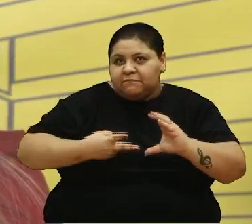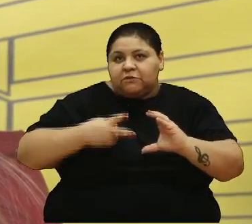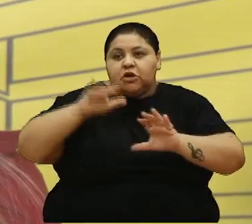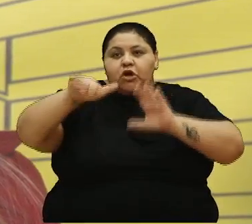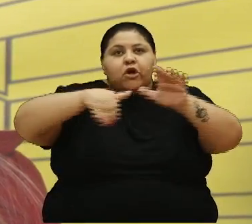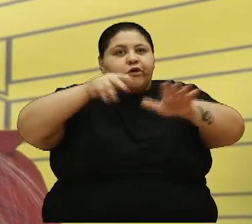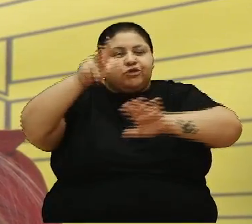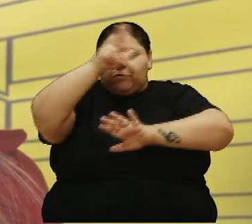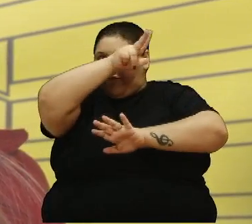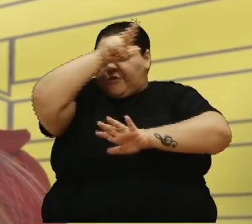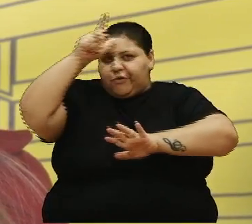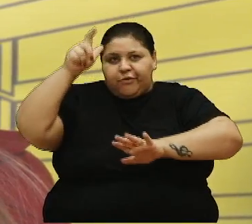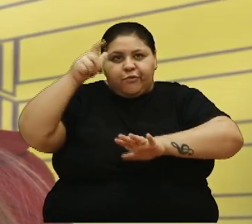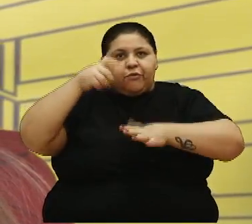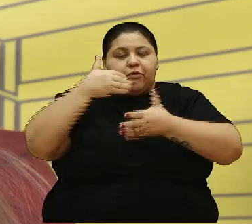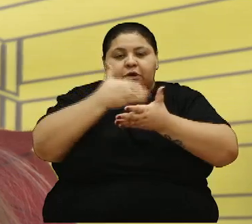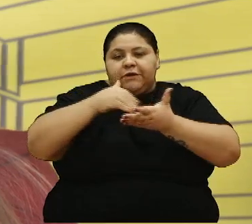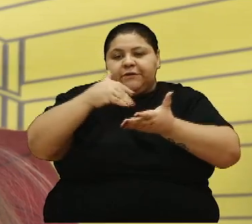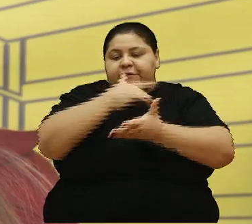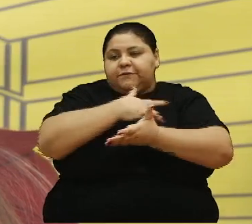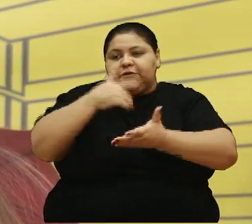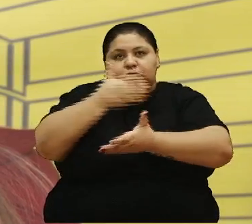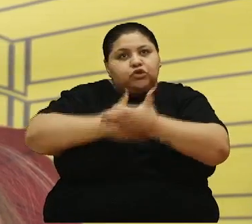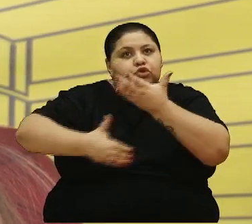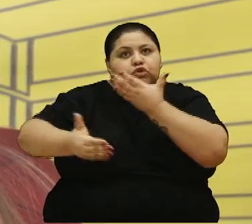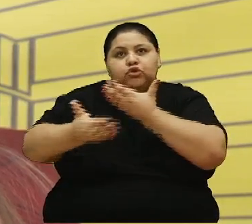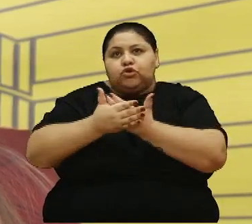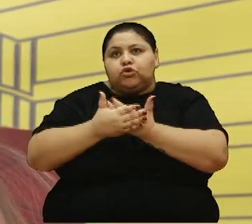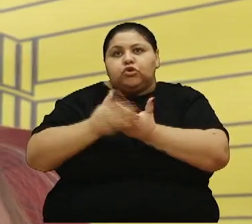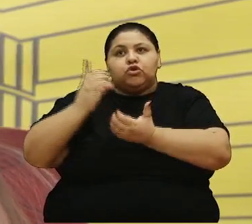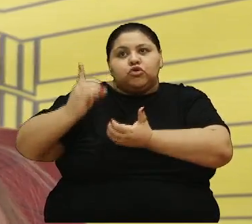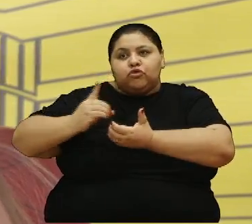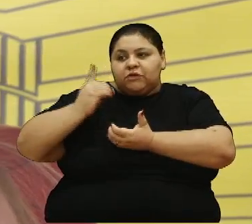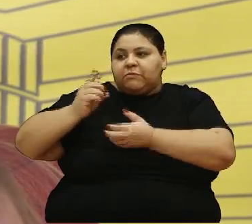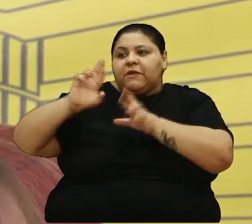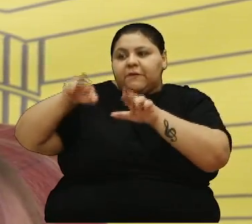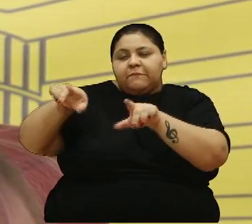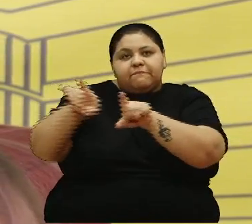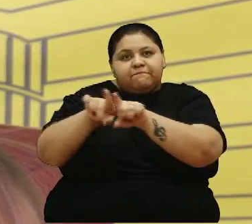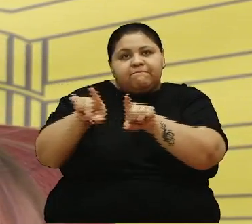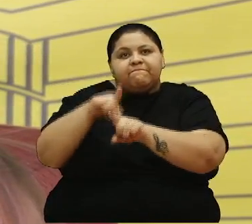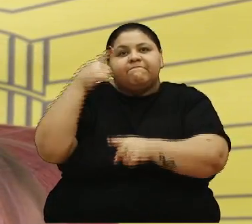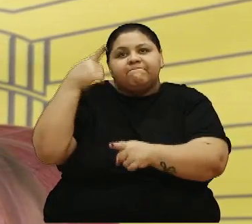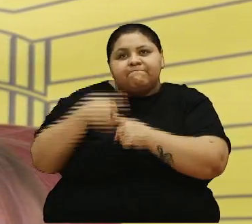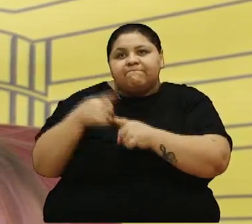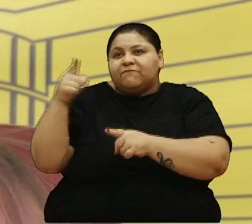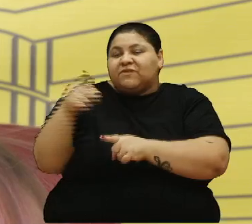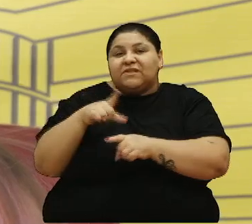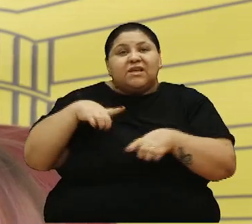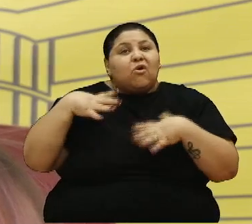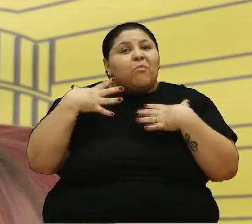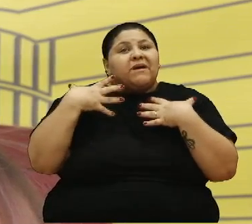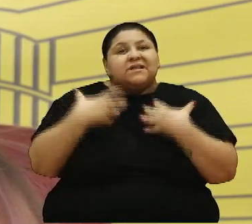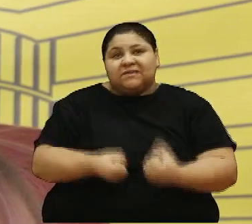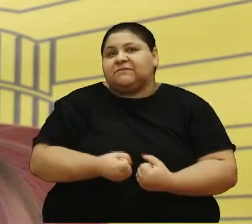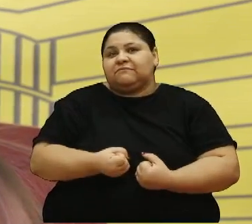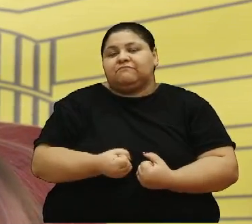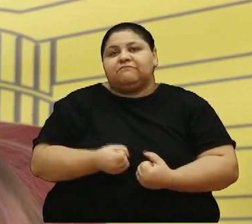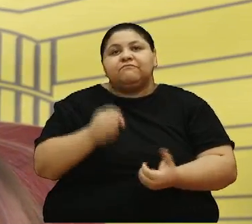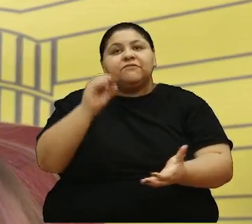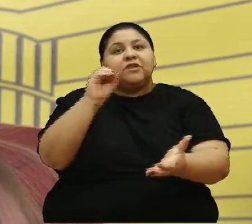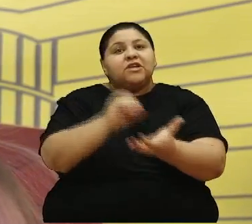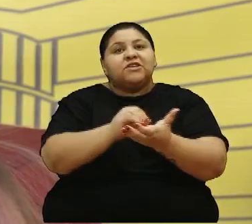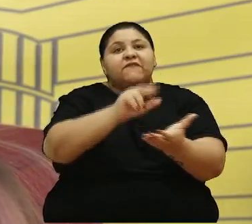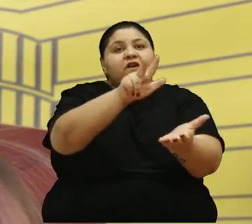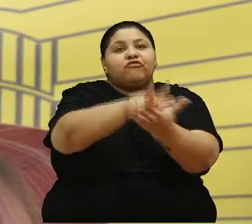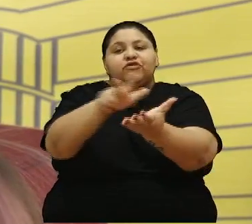o prefeito, o secretário de saúde, todo mundo, os deputados da região, porque é inadmissível essa falta de